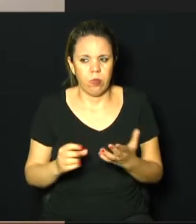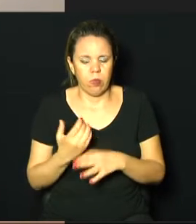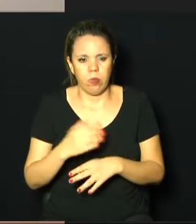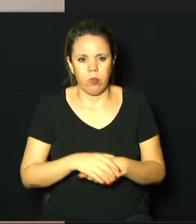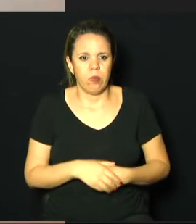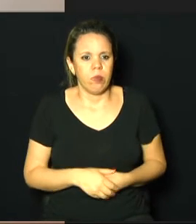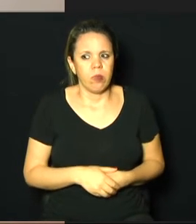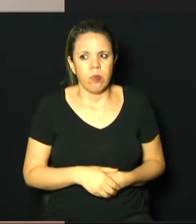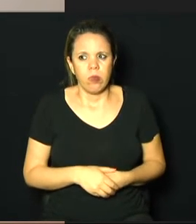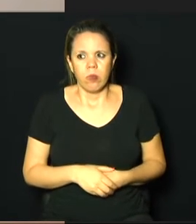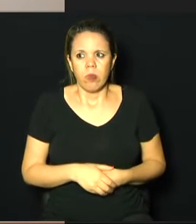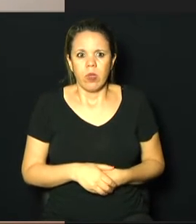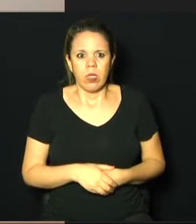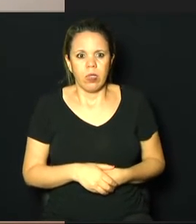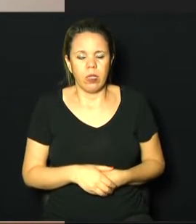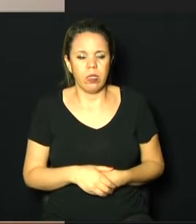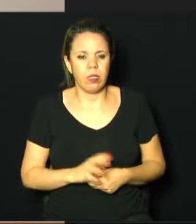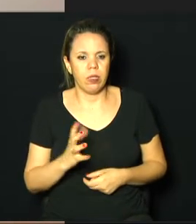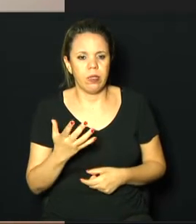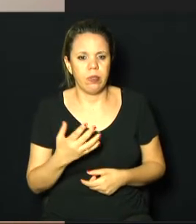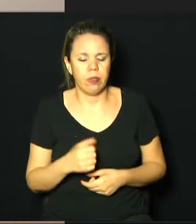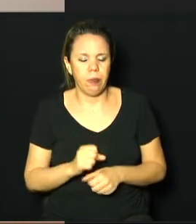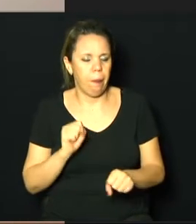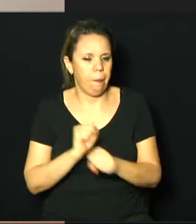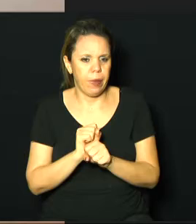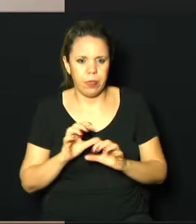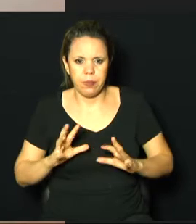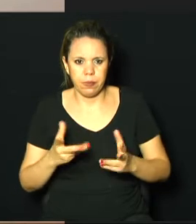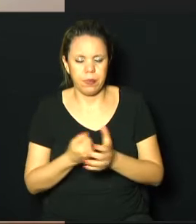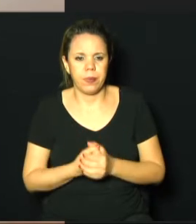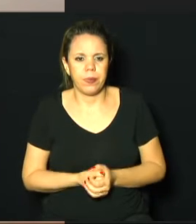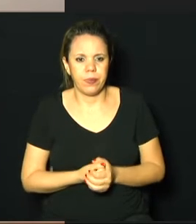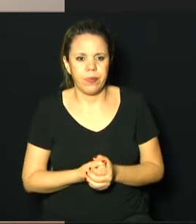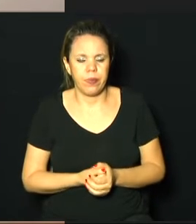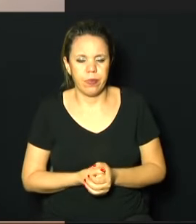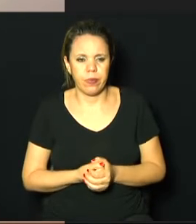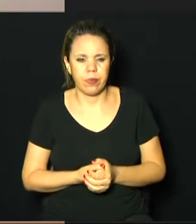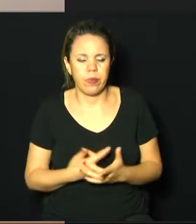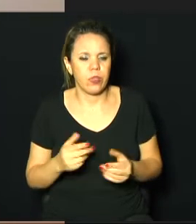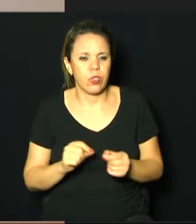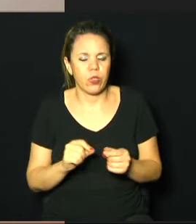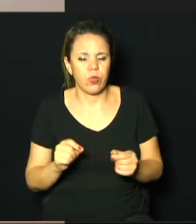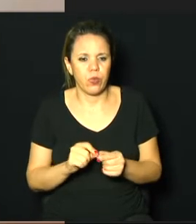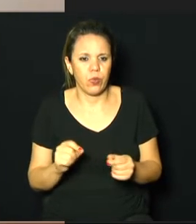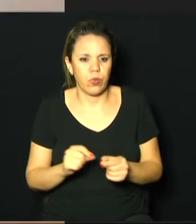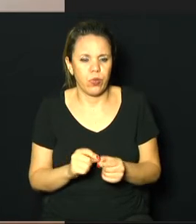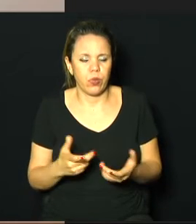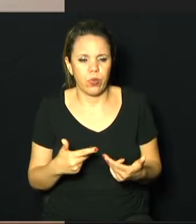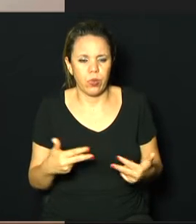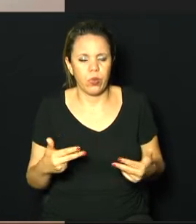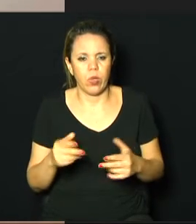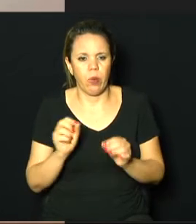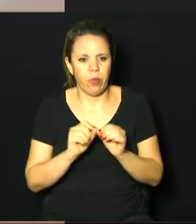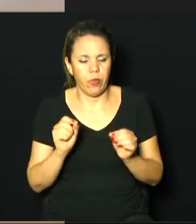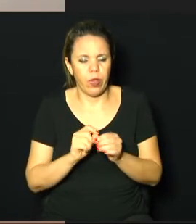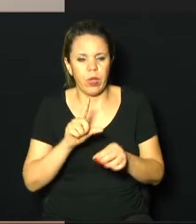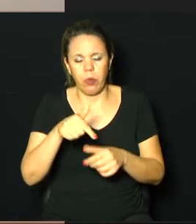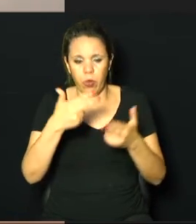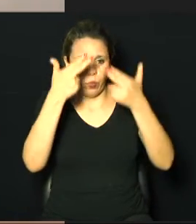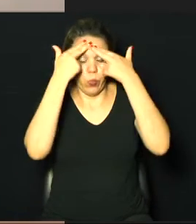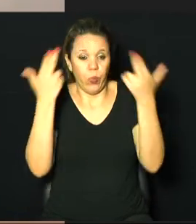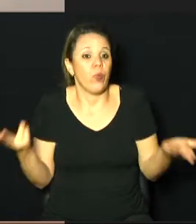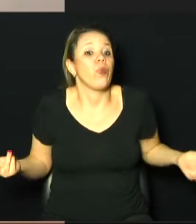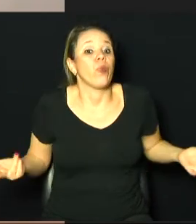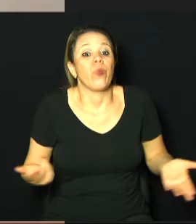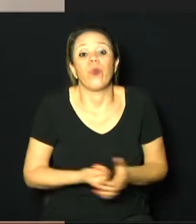né? De repente parou-se tudo. E aí, o que eu faço com tudo isso? Eu me encho de coisas e me frustro.